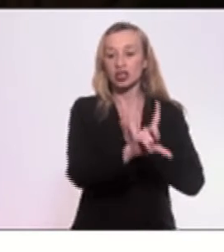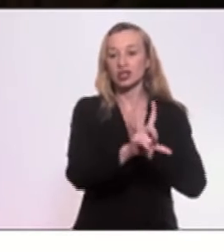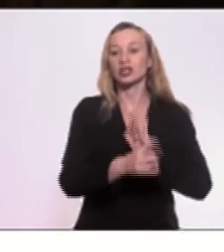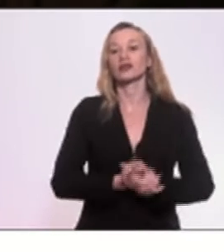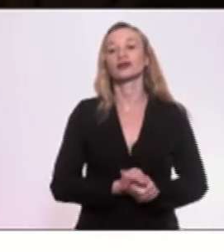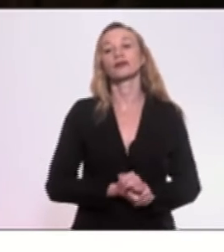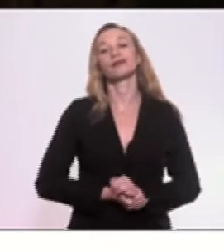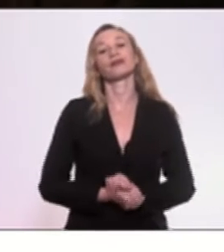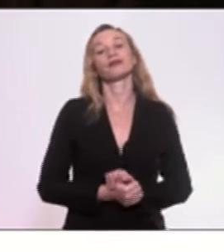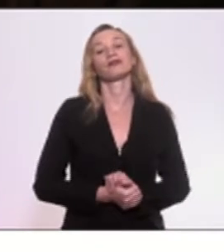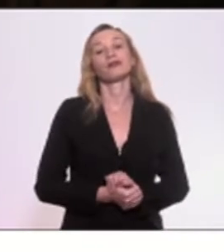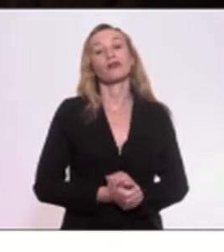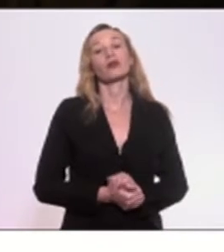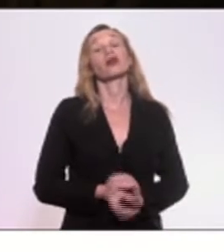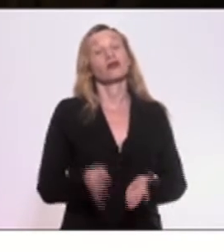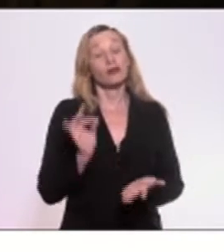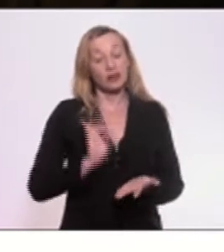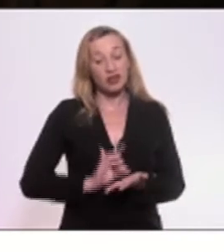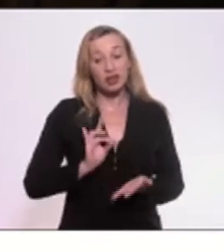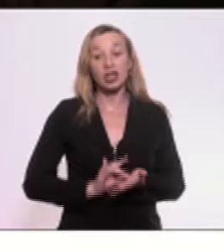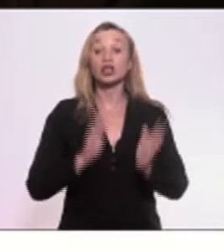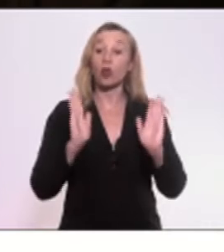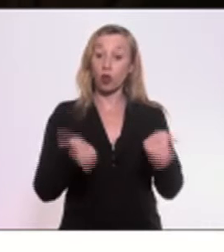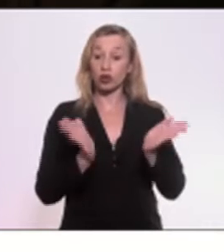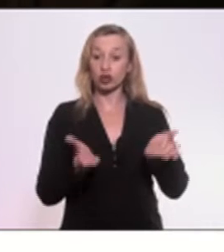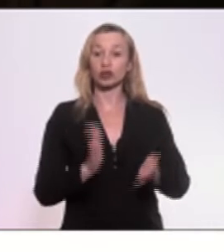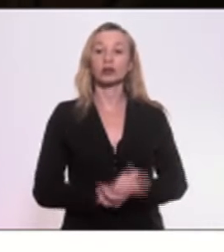legislativas. Porque, na verdade, hoje,